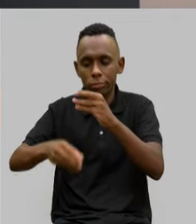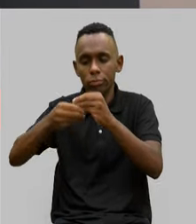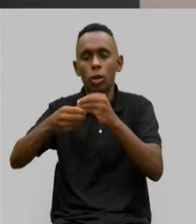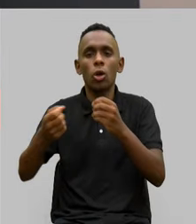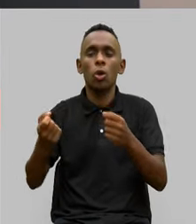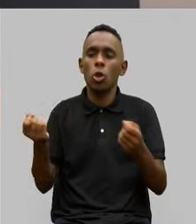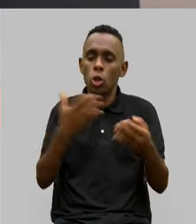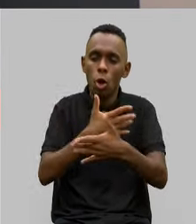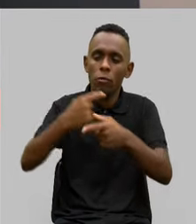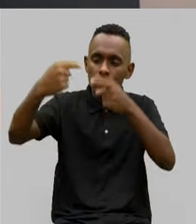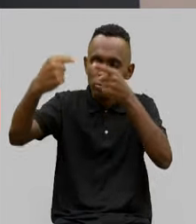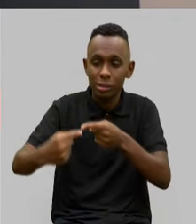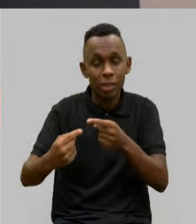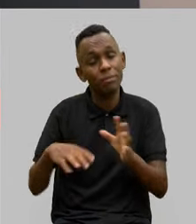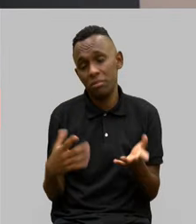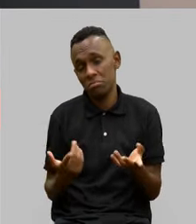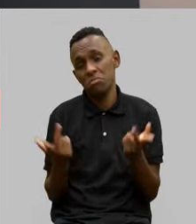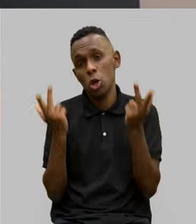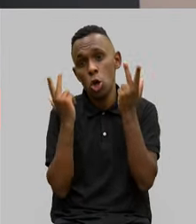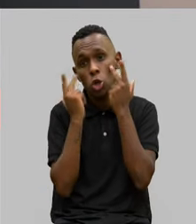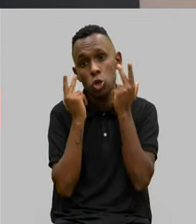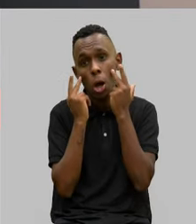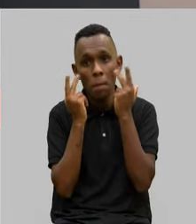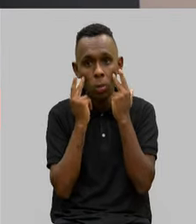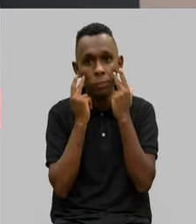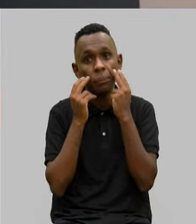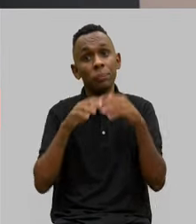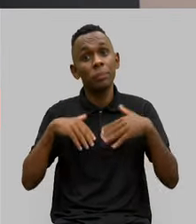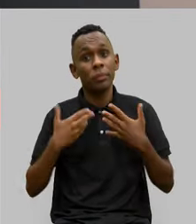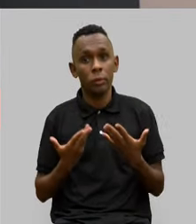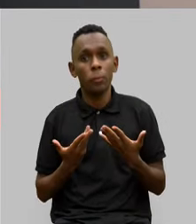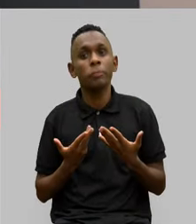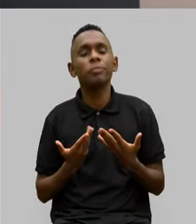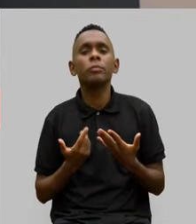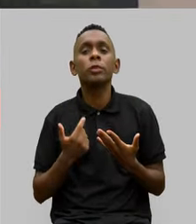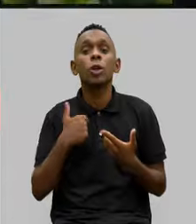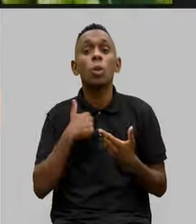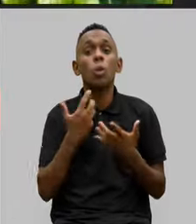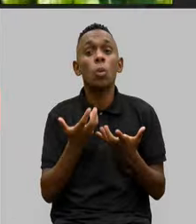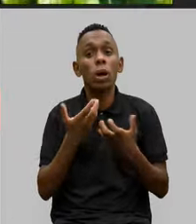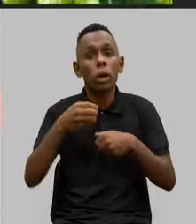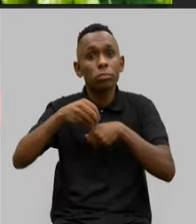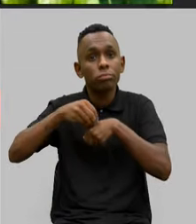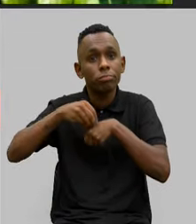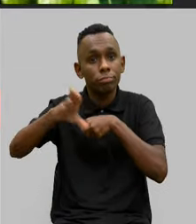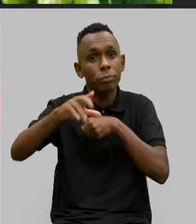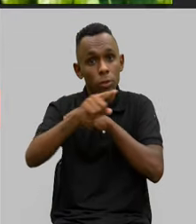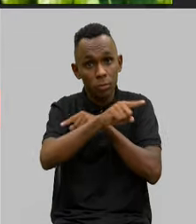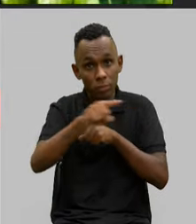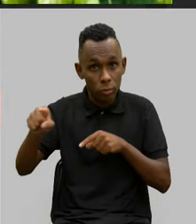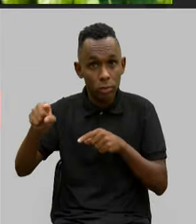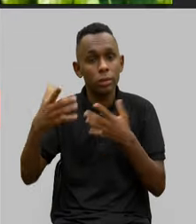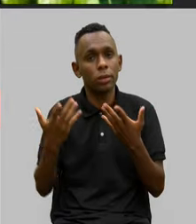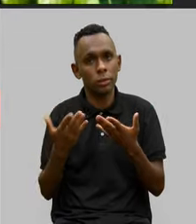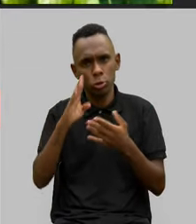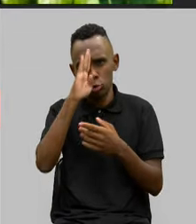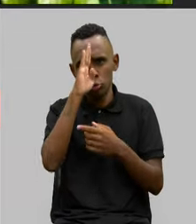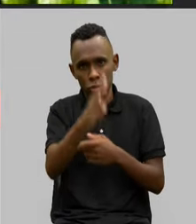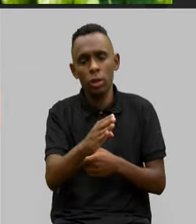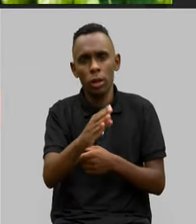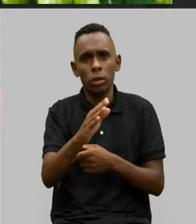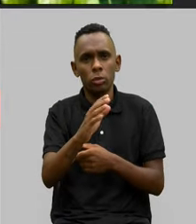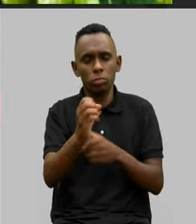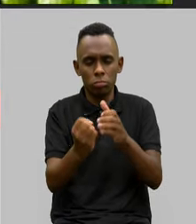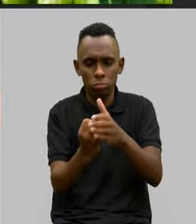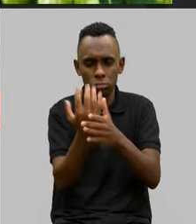questionamentos Mas isso faz parte né então que que eu quero dizer para vocês partindo aí direto pra planta